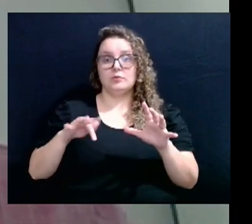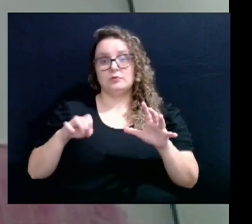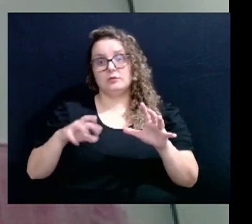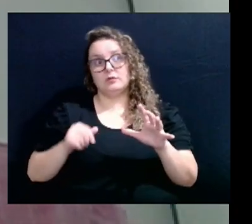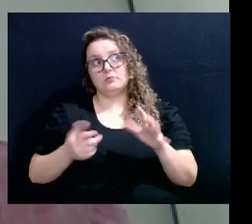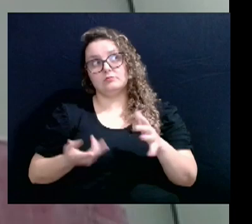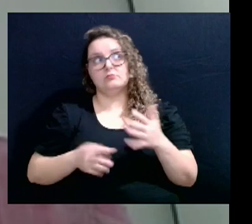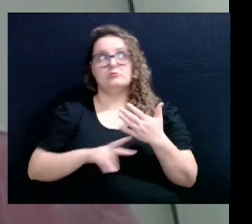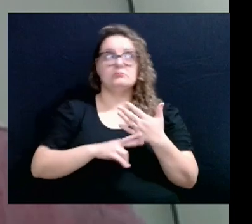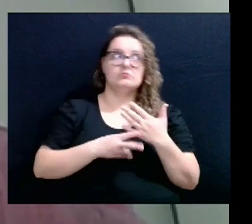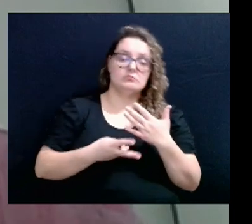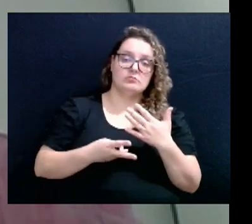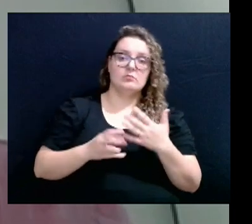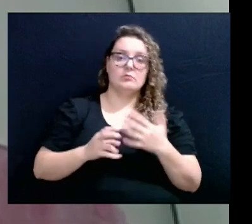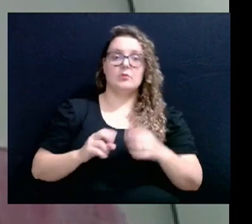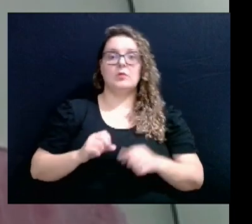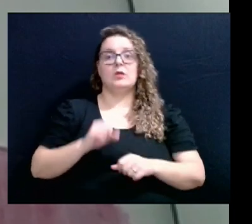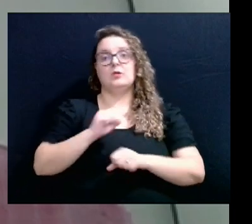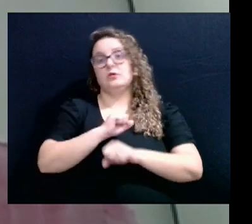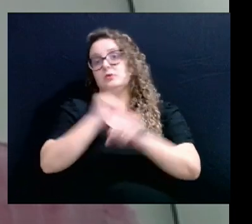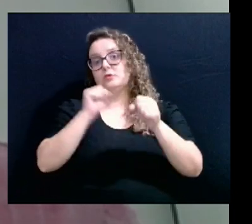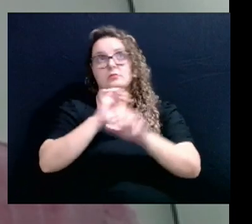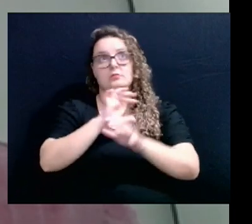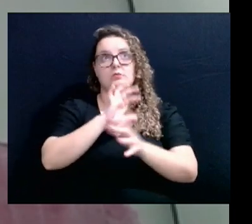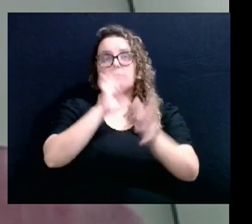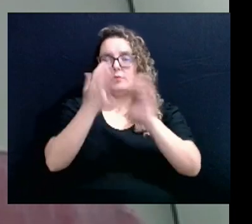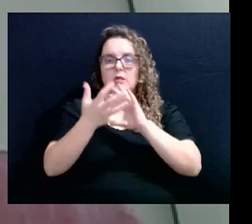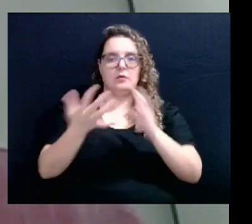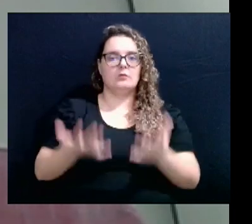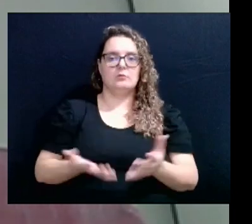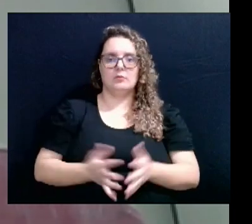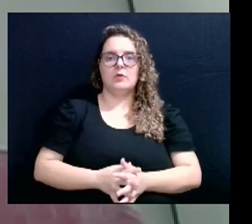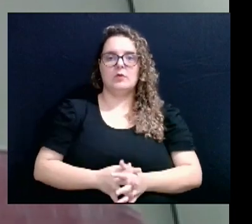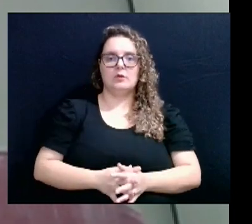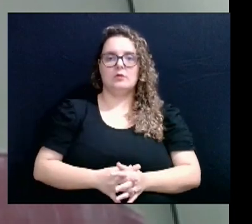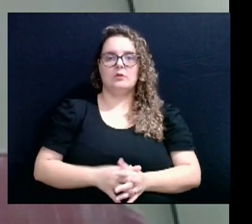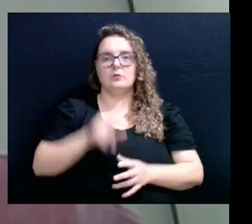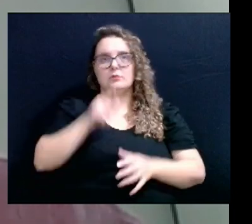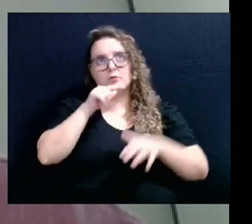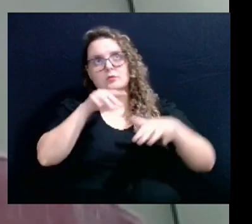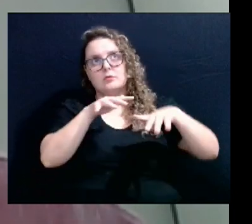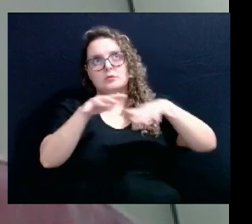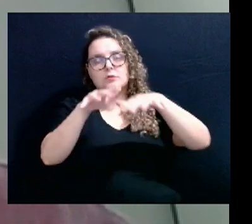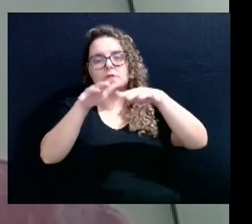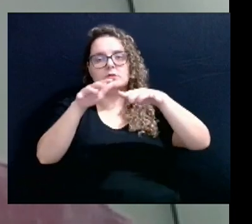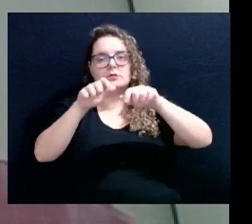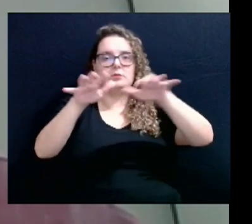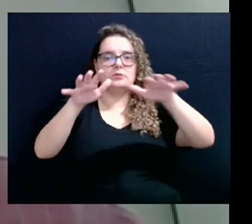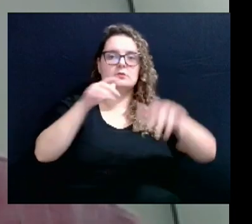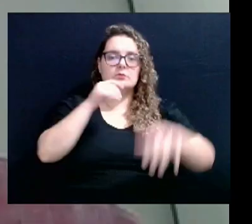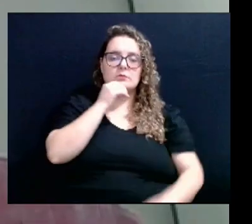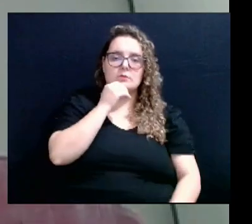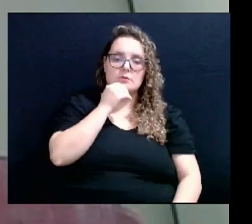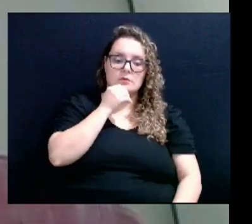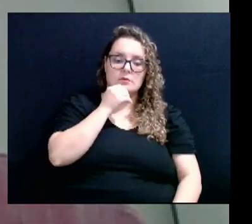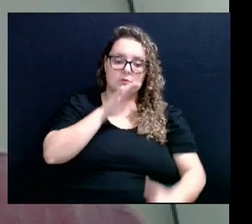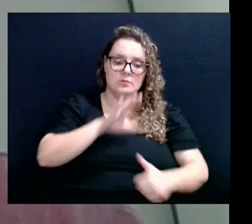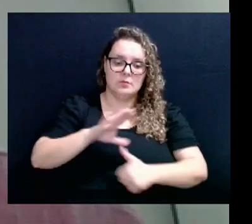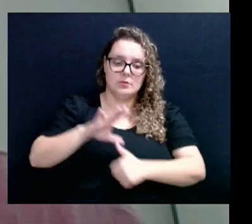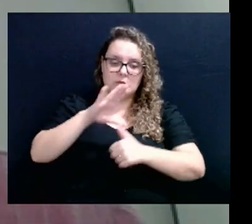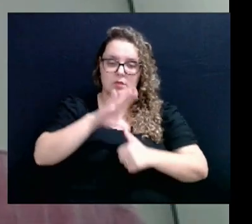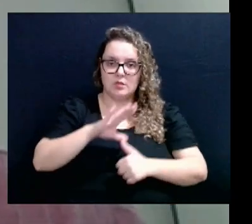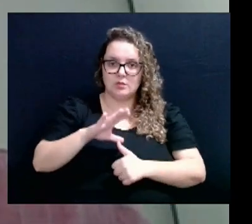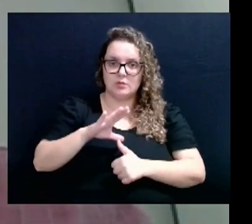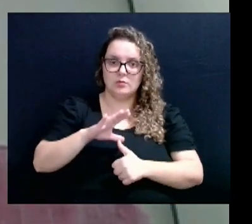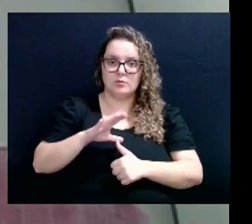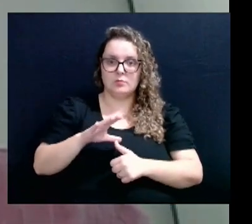eventos extremos, né, associados a esses rios voadores, mas aqui na América do Sul, nessa parte mais do interior